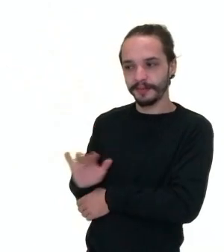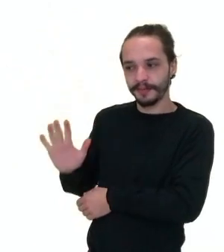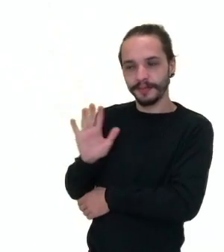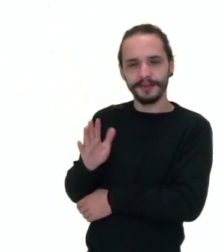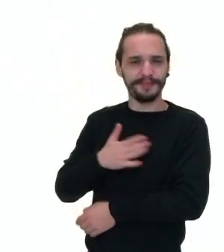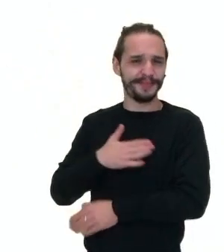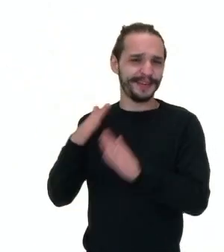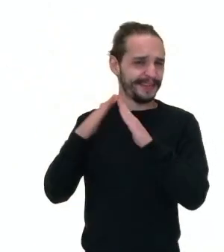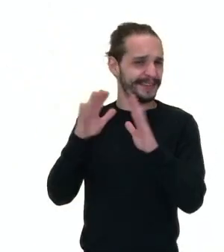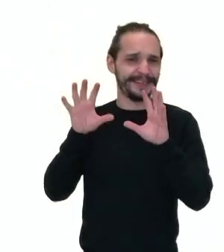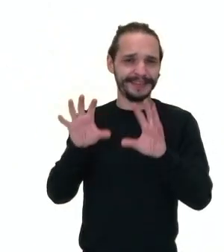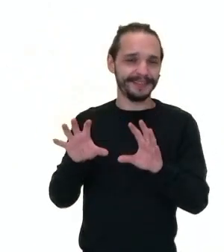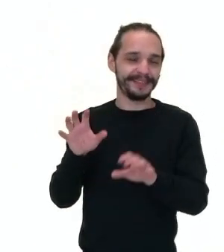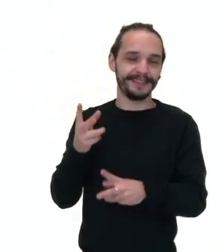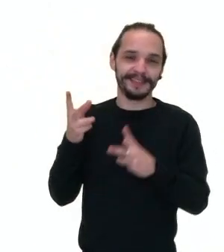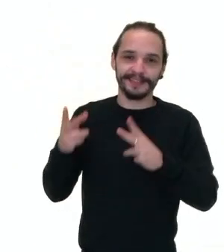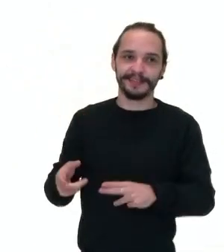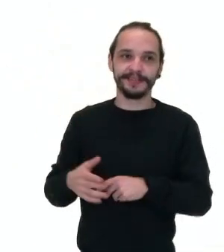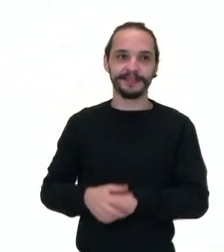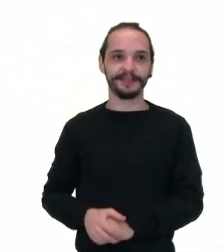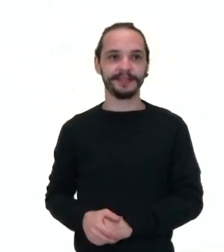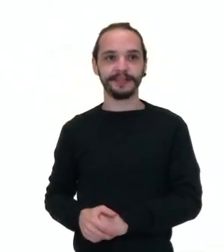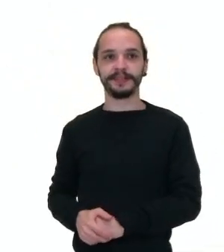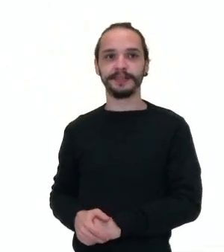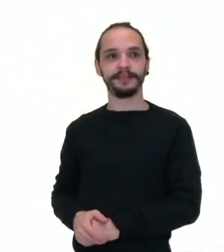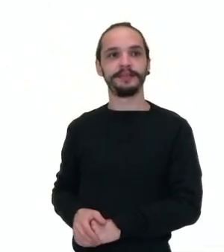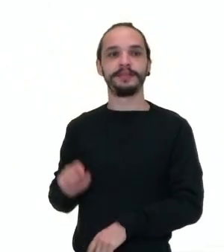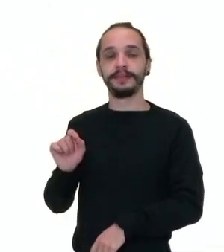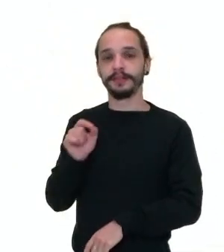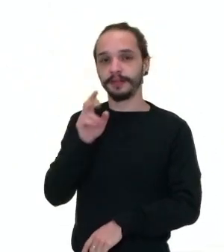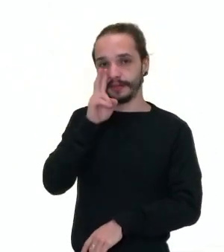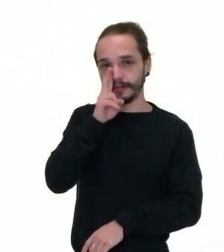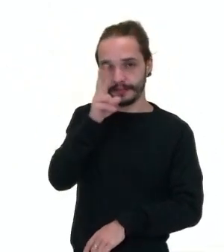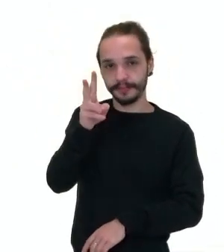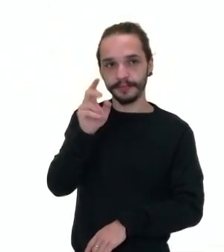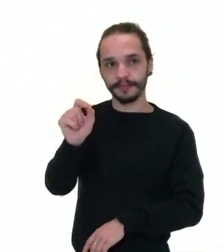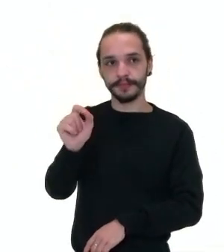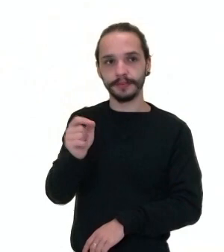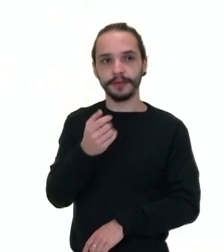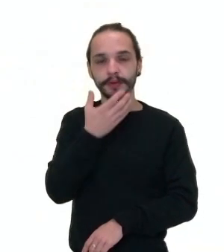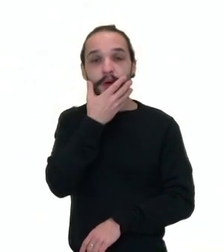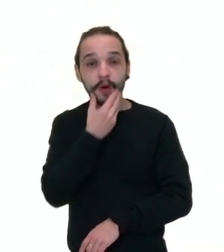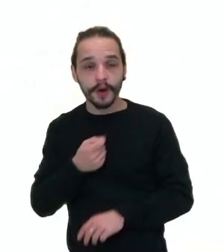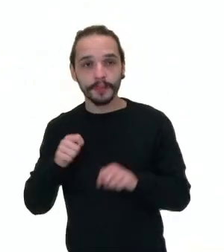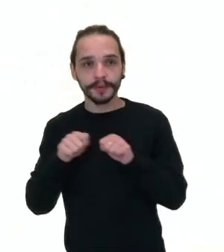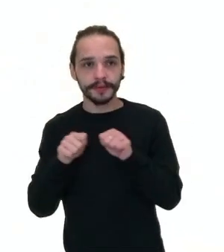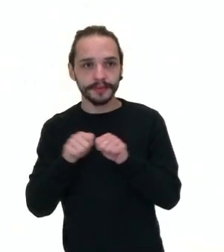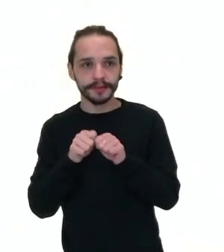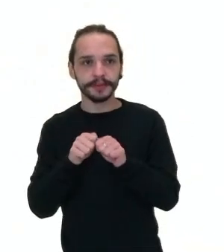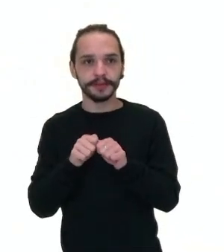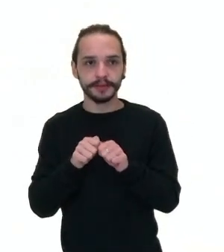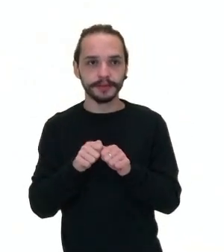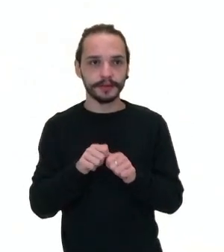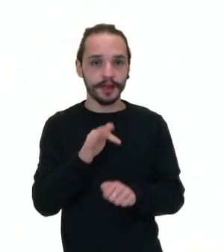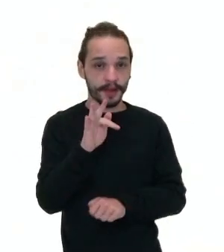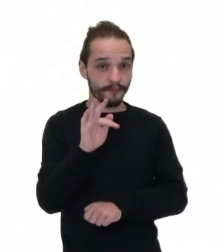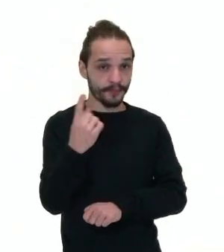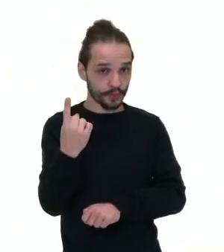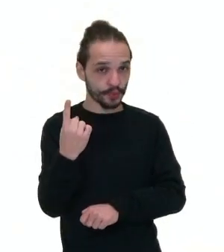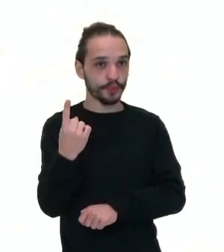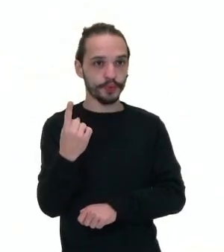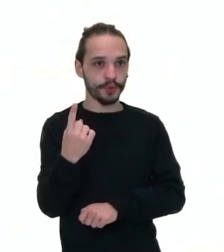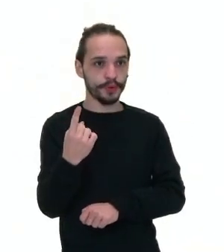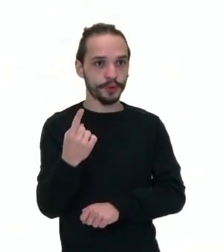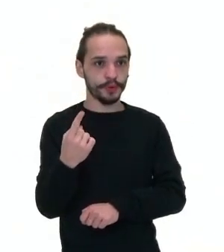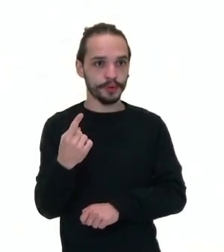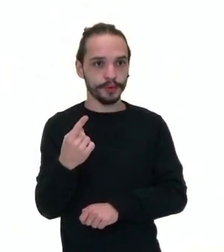casa, fazem a mesma coisa. Considerando que a força que o cidadão está fazendo aqui, que é o F1, que está